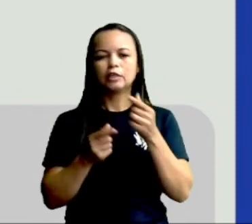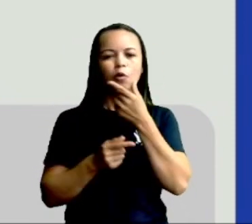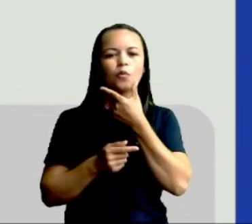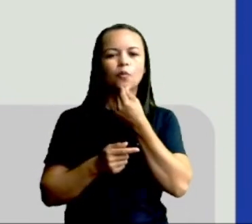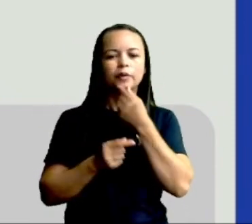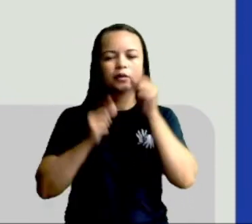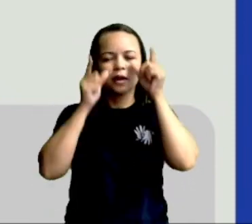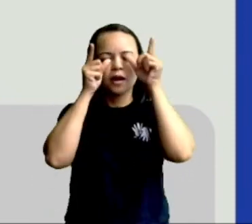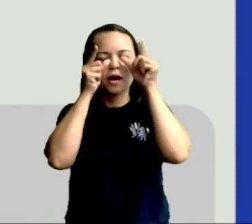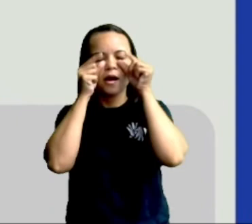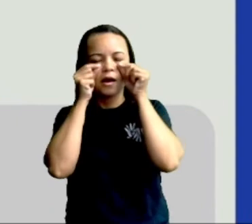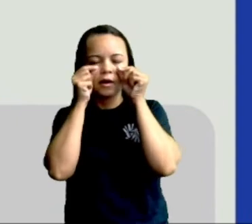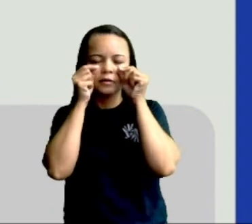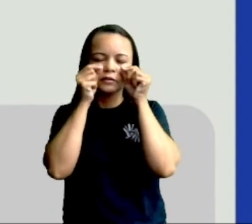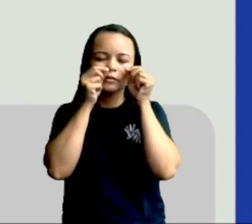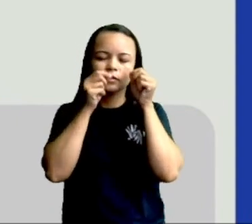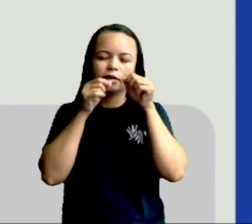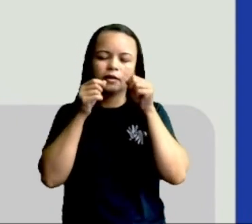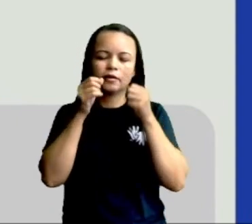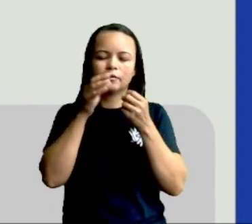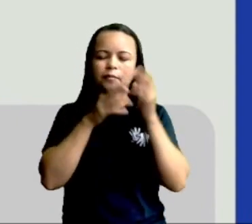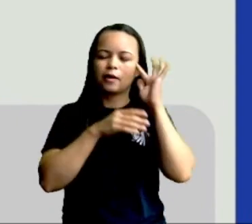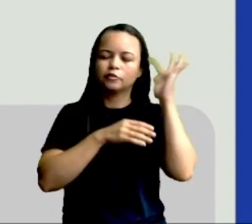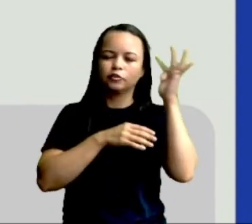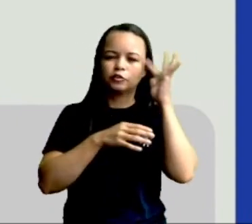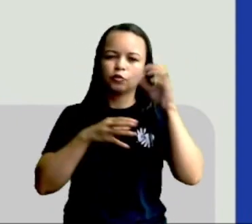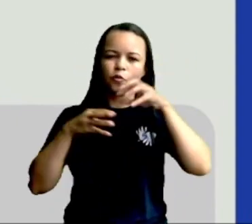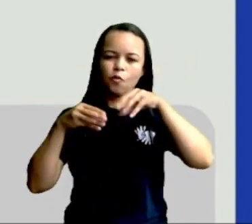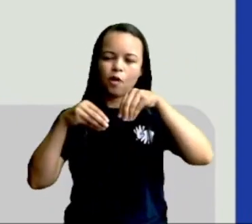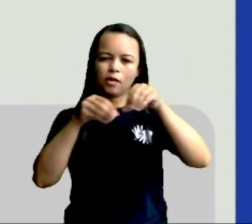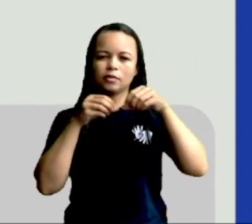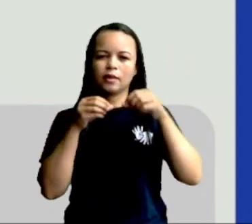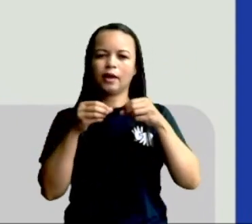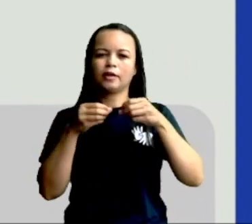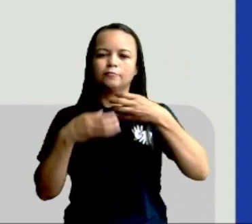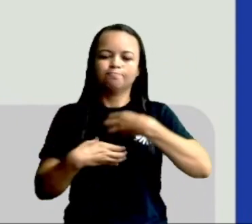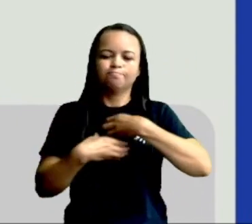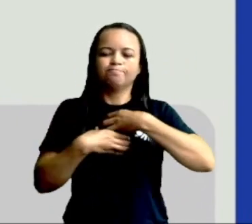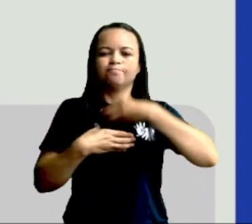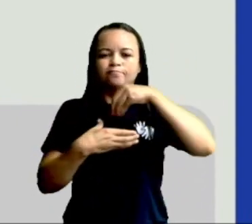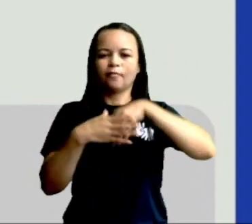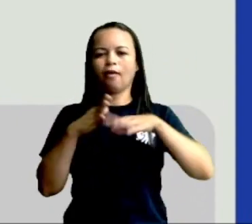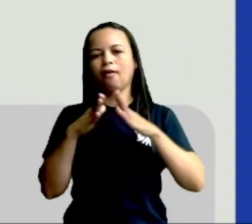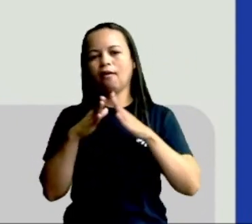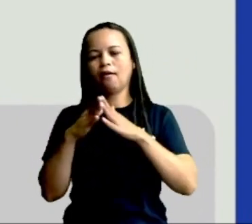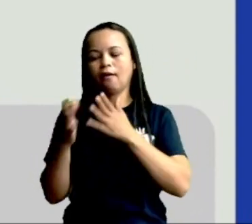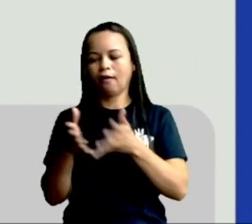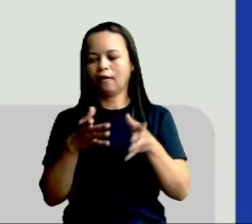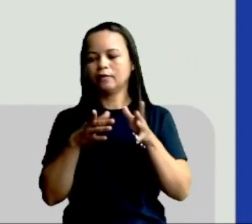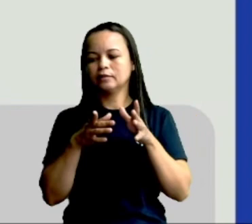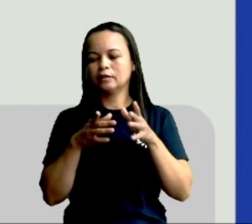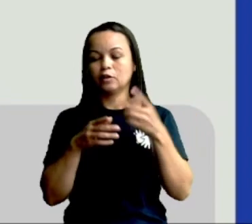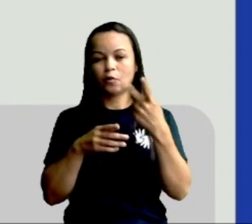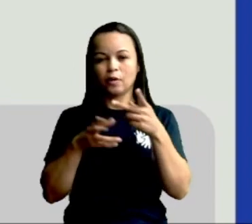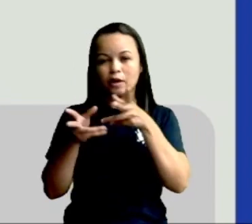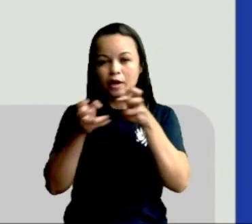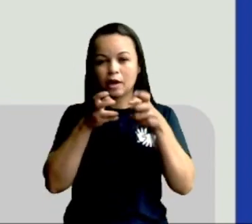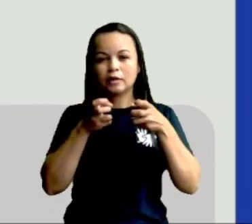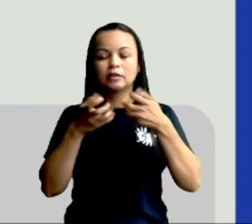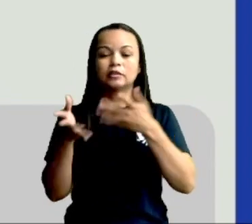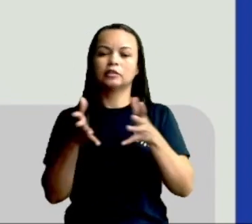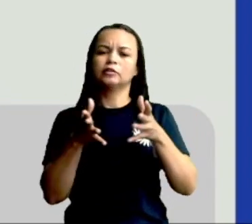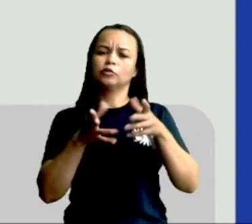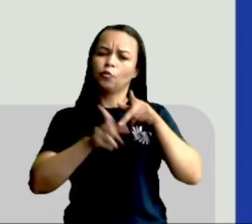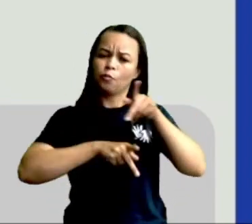imaginou uma terra onde ele se sentiu em casa e quando ele acordou Ele percebeu que essa terra era realmente